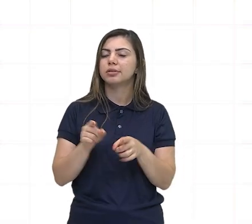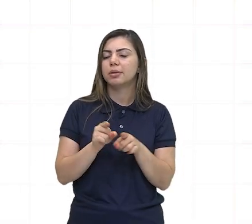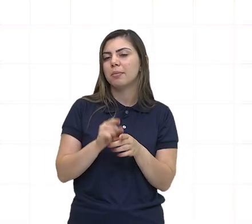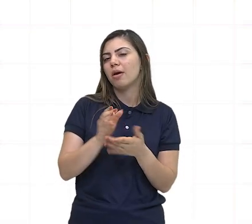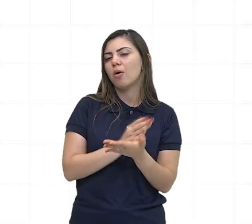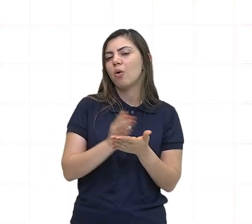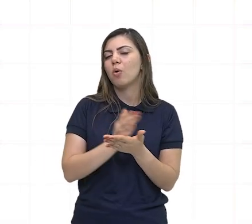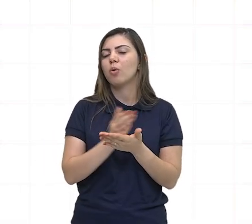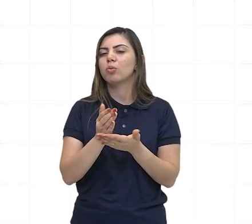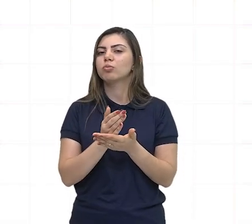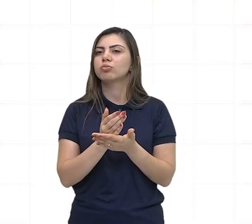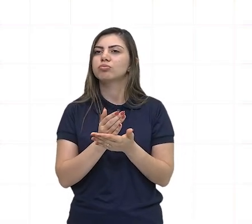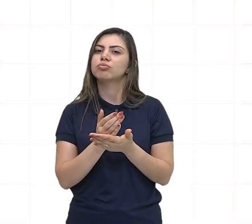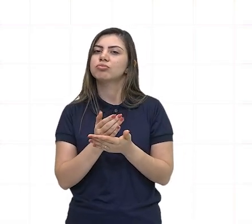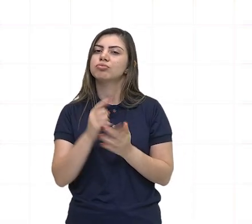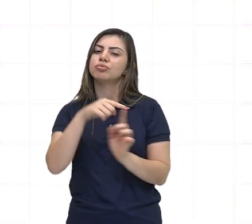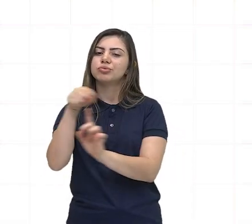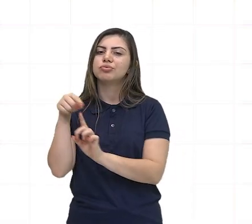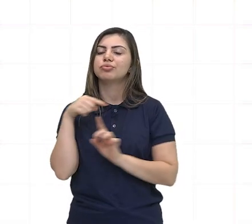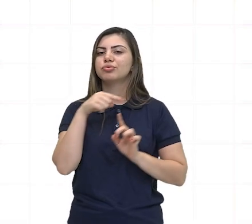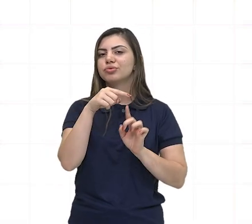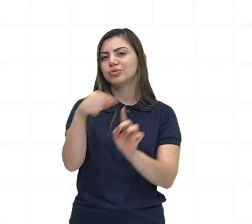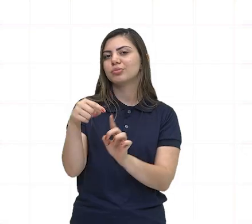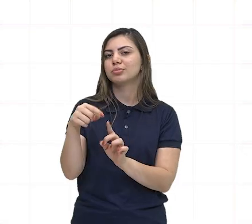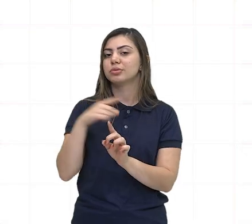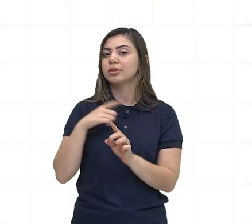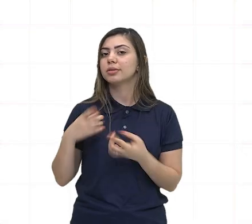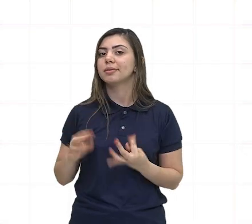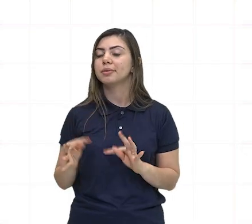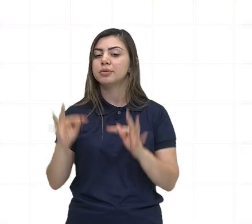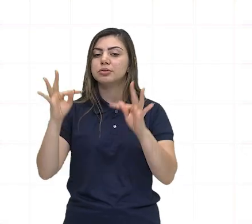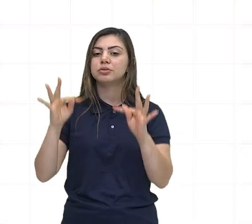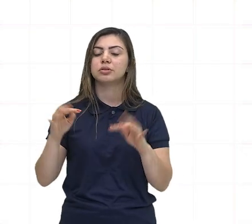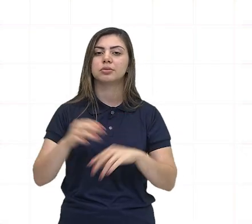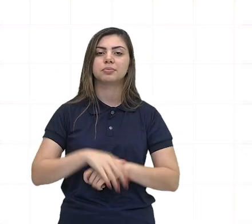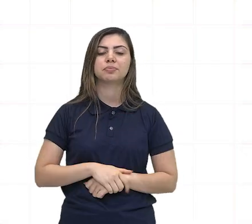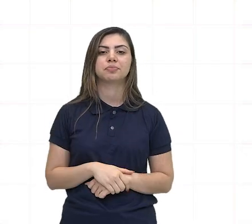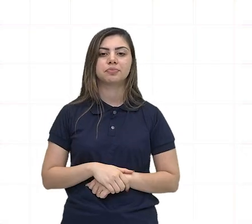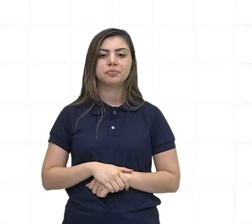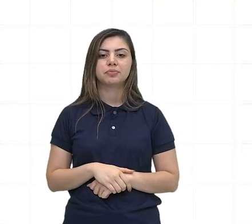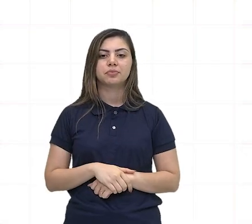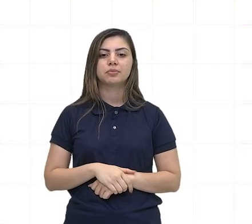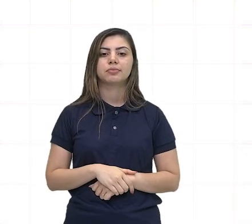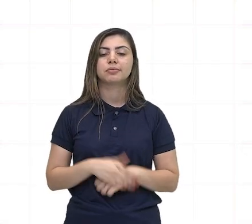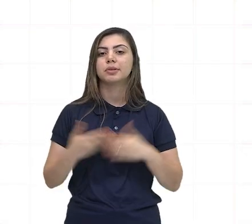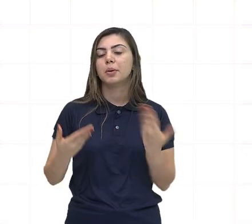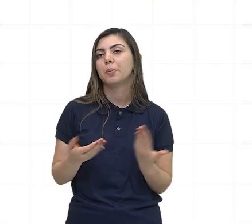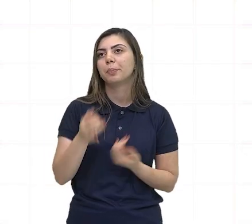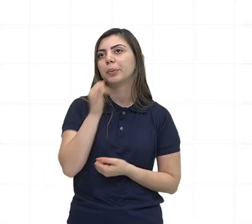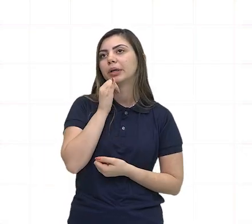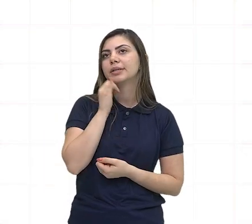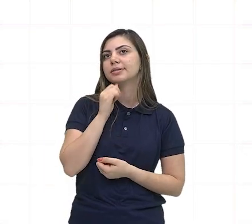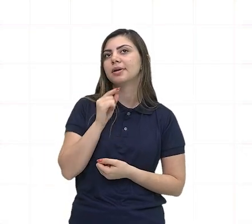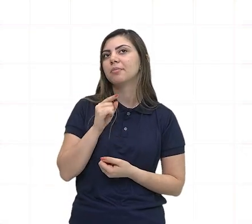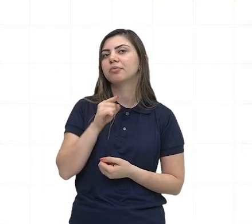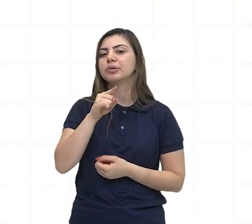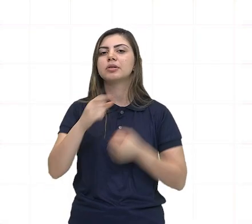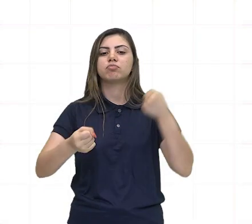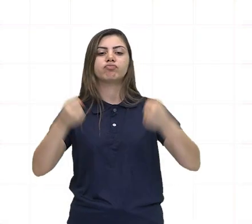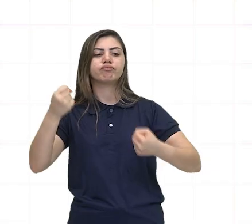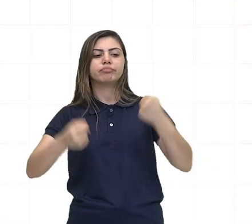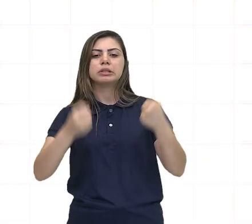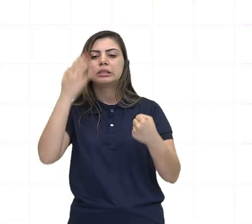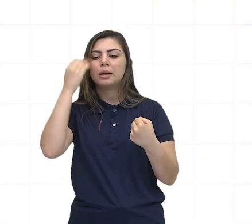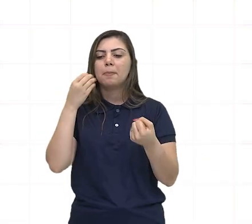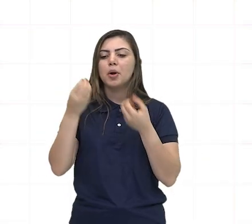outros equipamentos. Então, você pode estar utilizando o GPS no momento que você está dirigindo